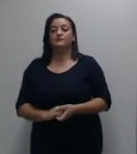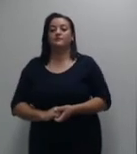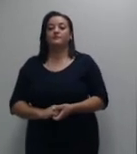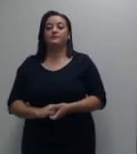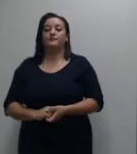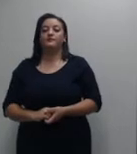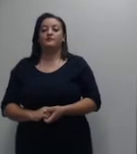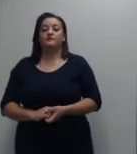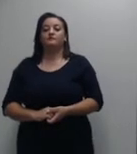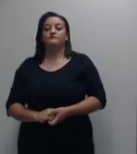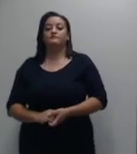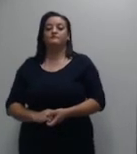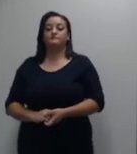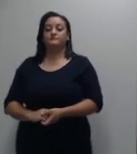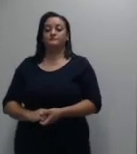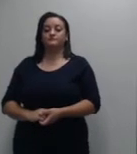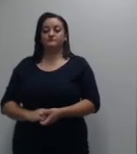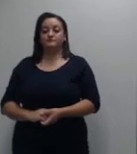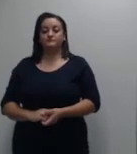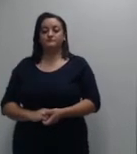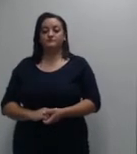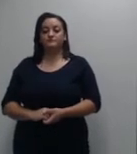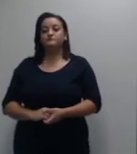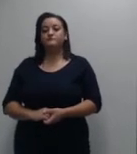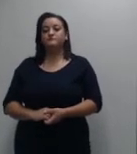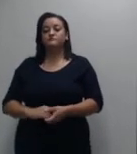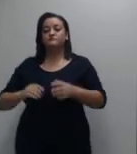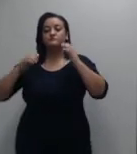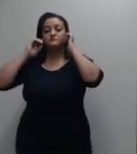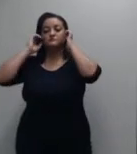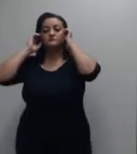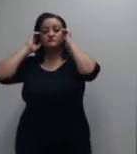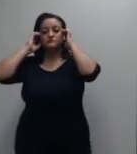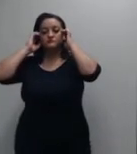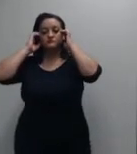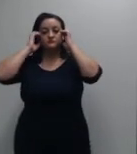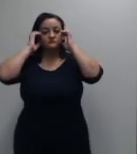chamada e esse aqui ó